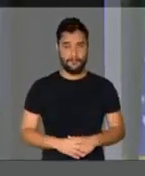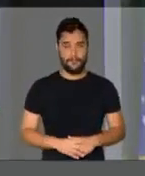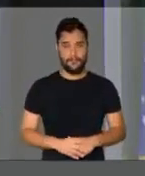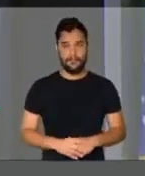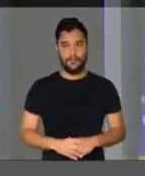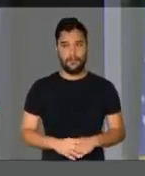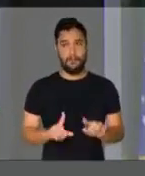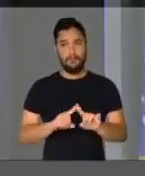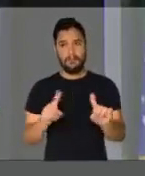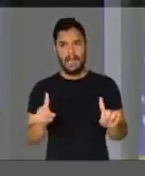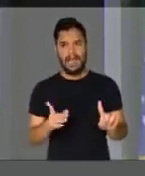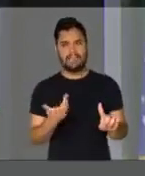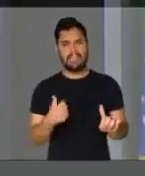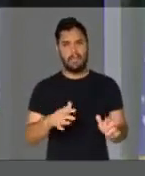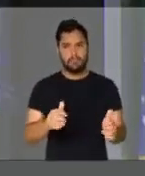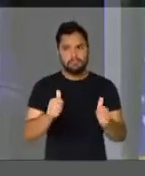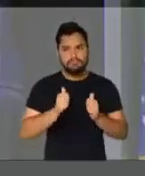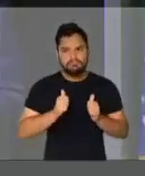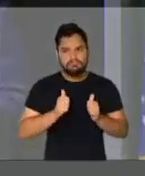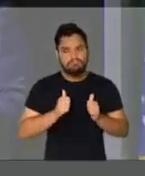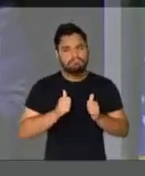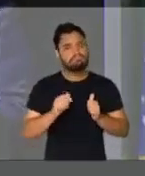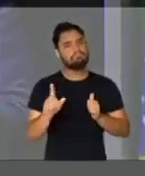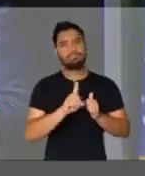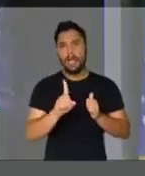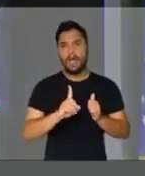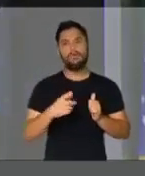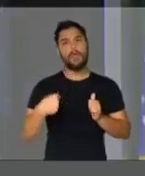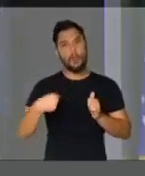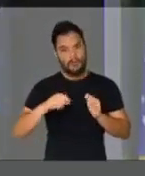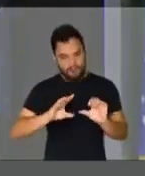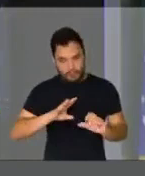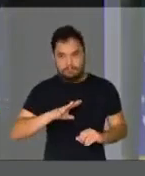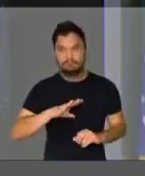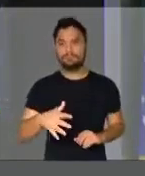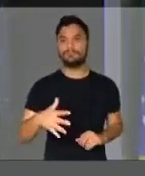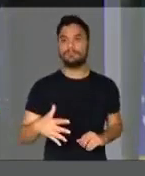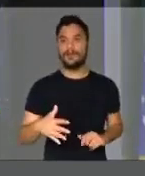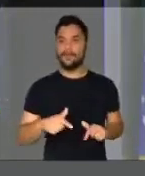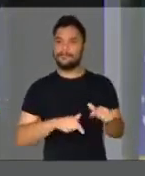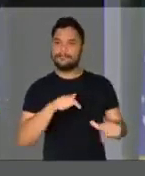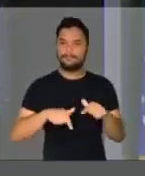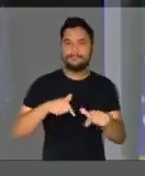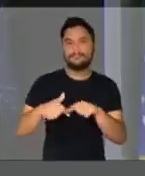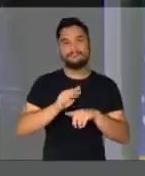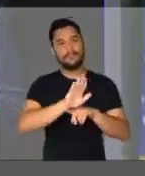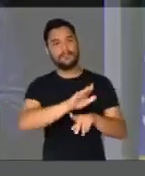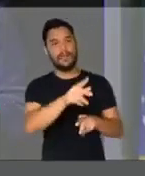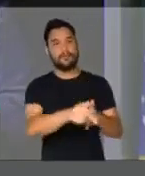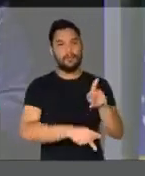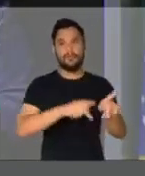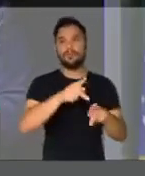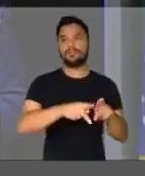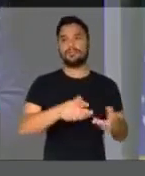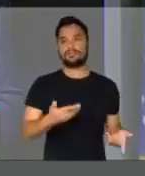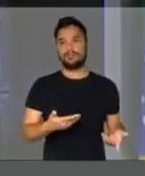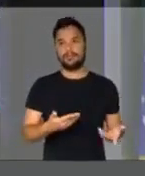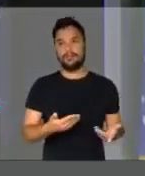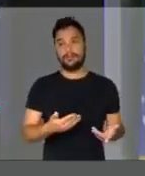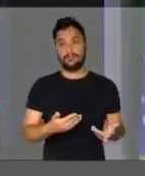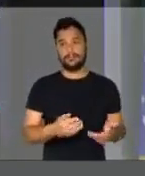prefere trocar o comodismo do não fazer pelas tribulações do realizar, e muito vem realizando pela nossa amada e